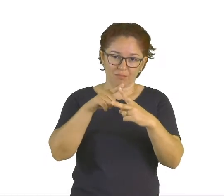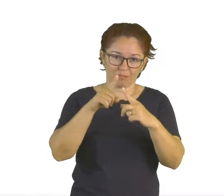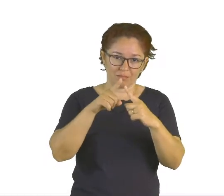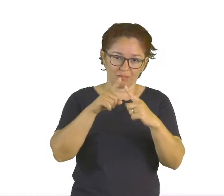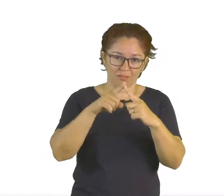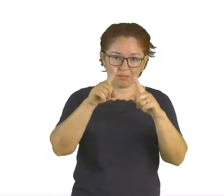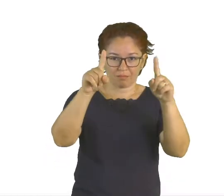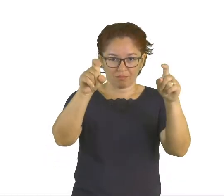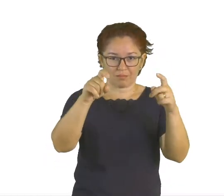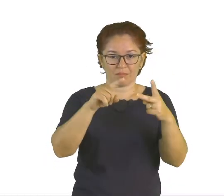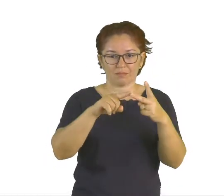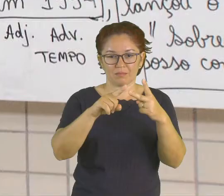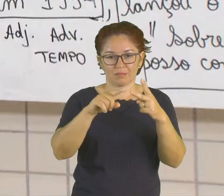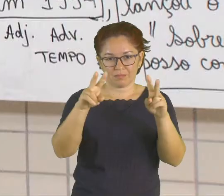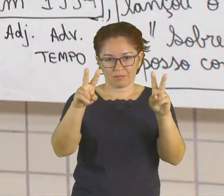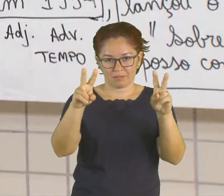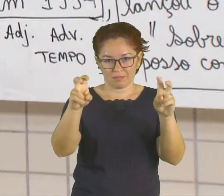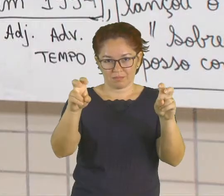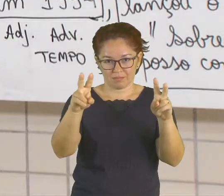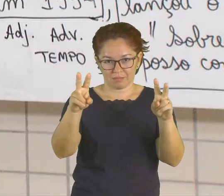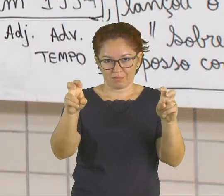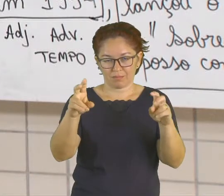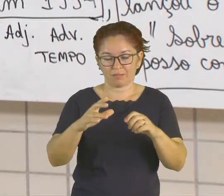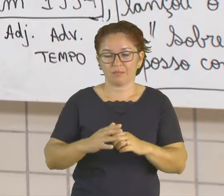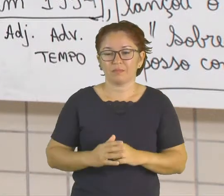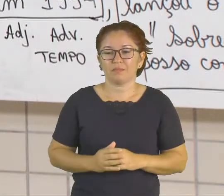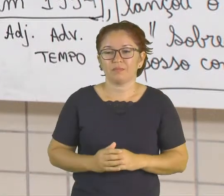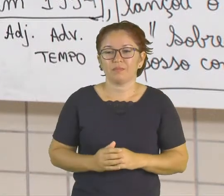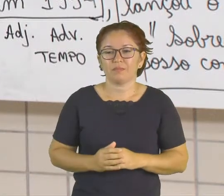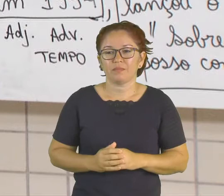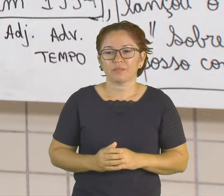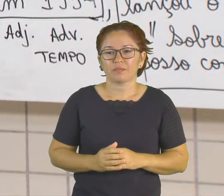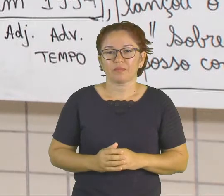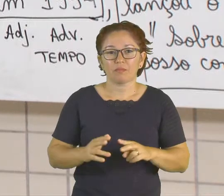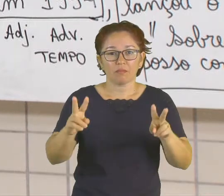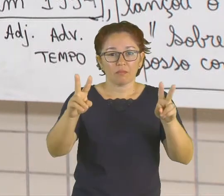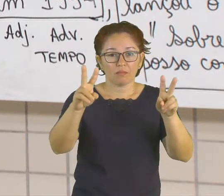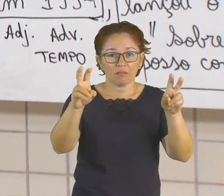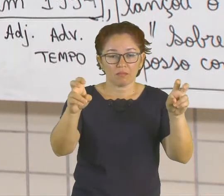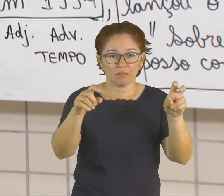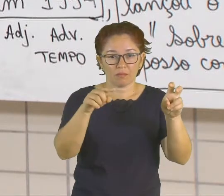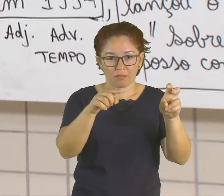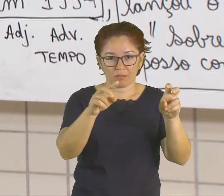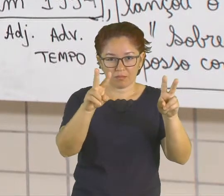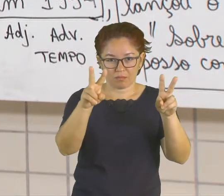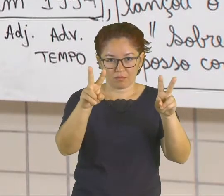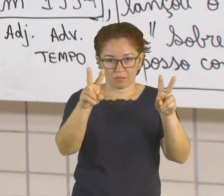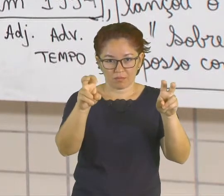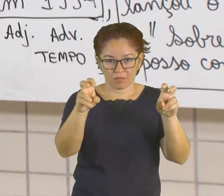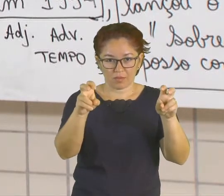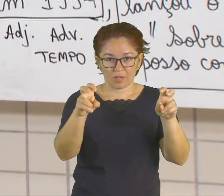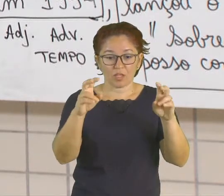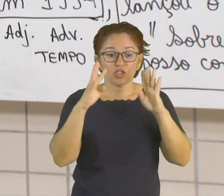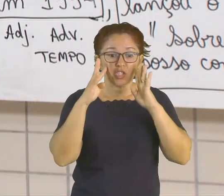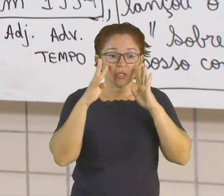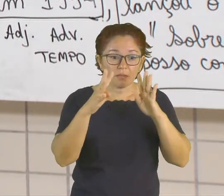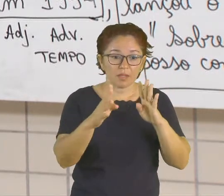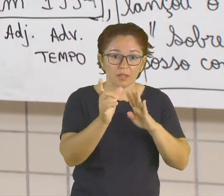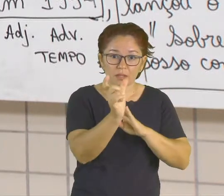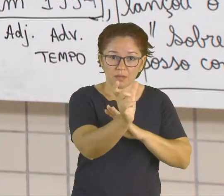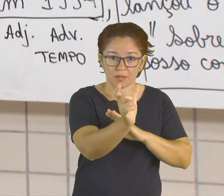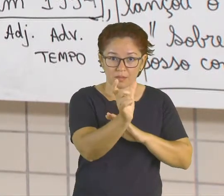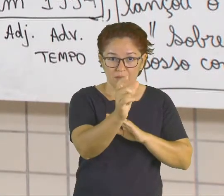alguma palavra, né? Então a gente vai ver essa função das aspas. As aspas duplas são as duas mesmas, que é a mais comum que a gente utiliza.